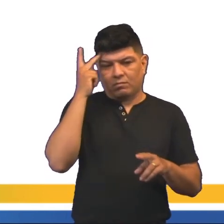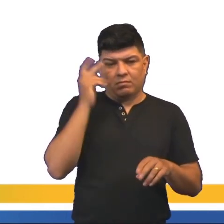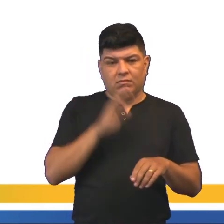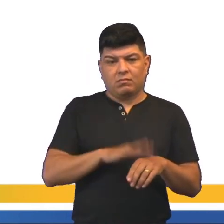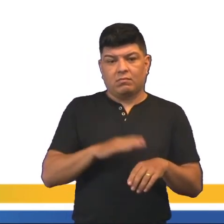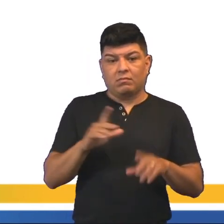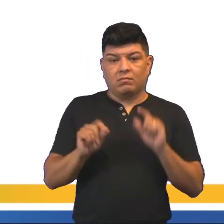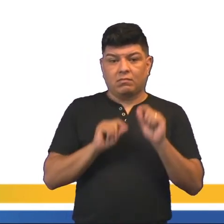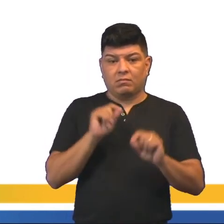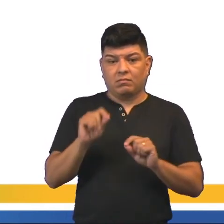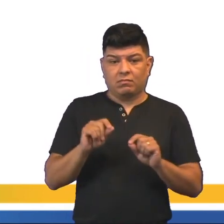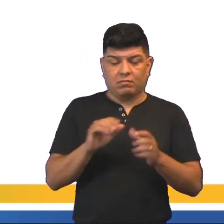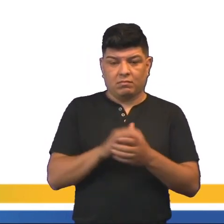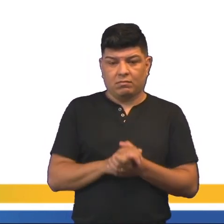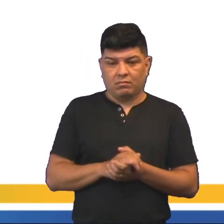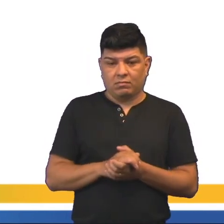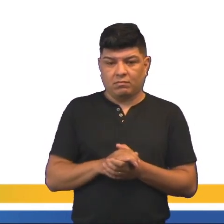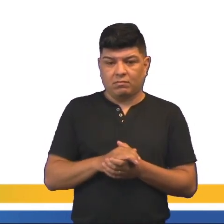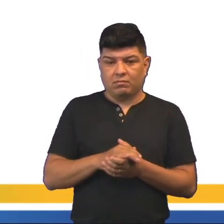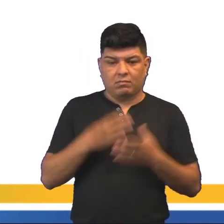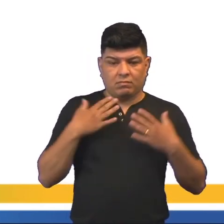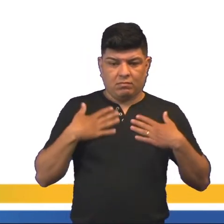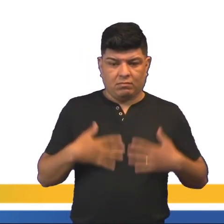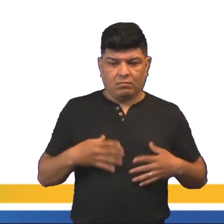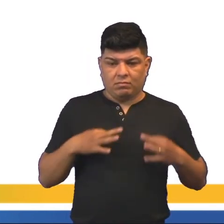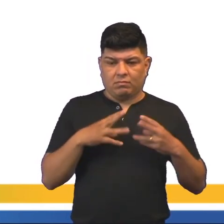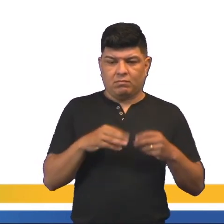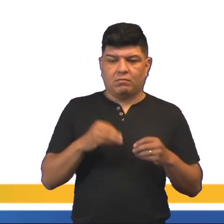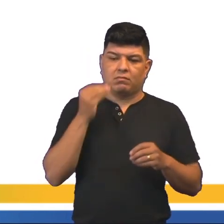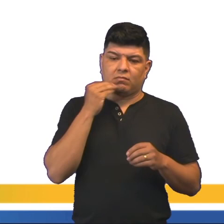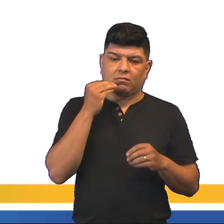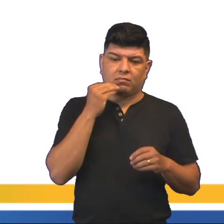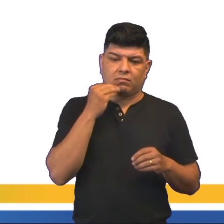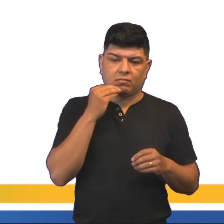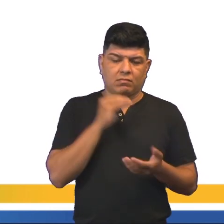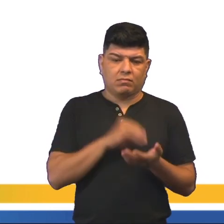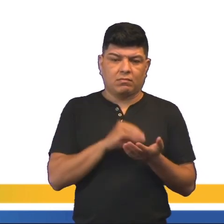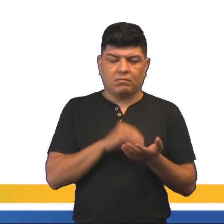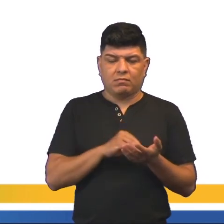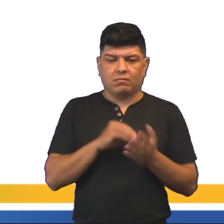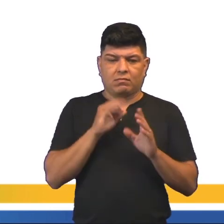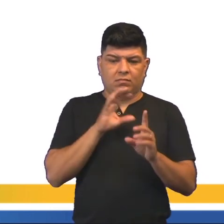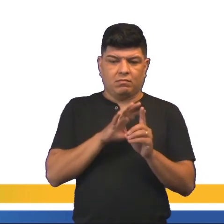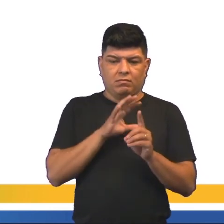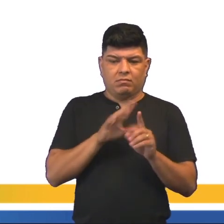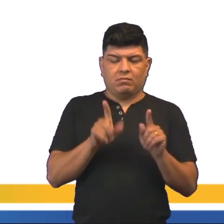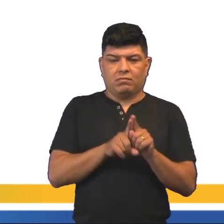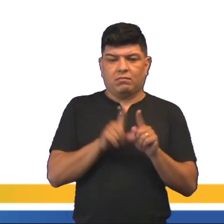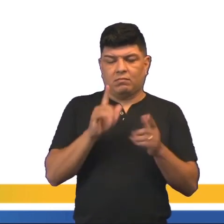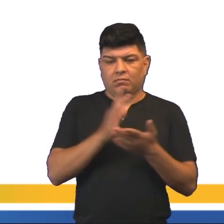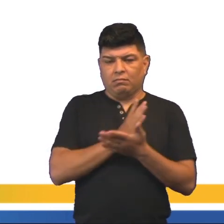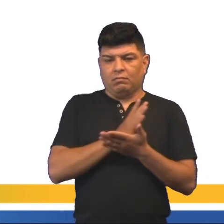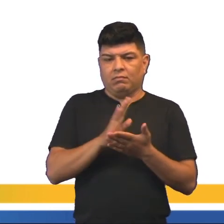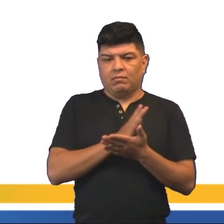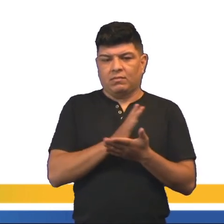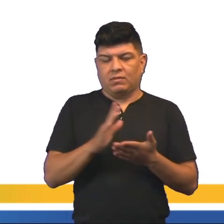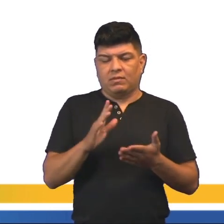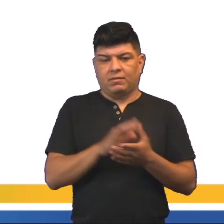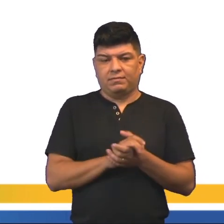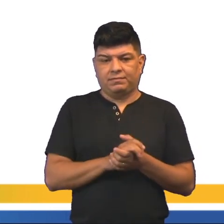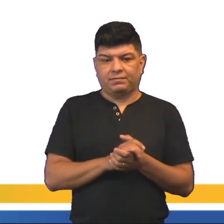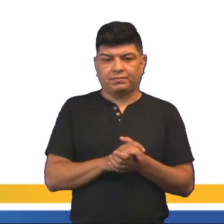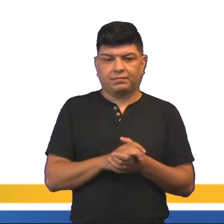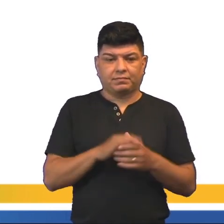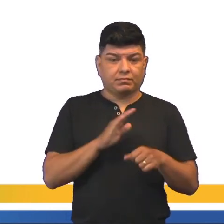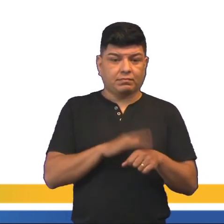com a descarga de adrenalina em todo o corpo para tentar compensar a falta de estímulo. Em alguns casos, ela vai ficar